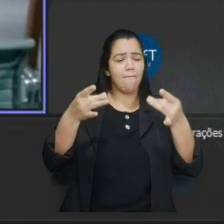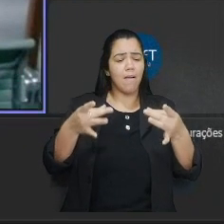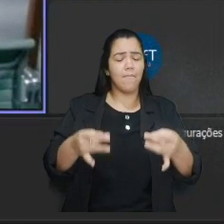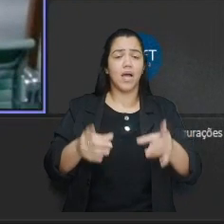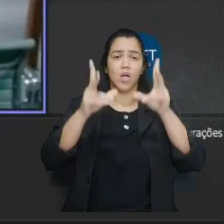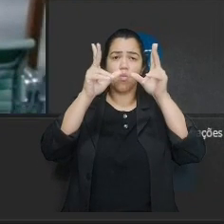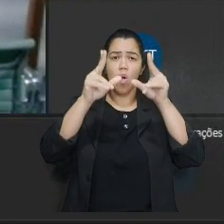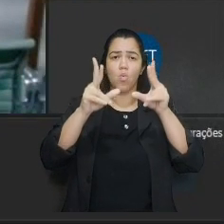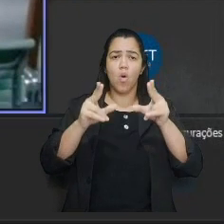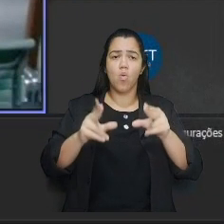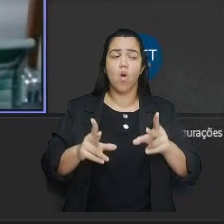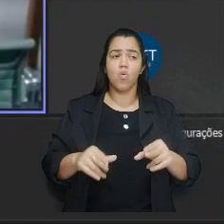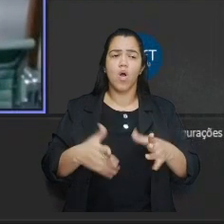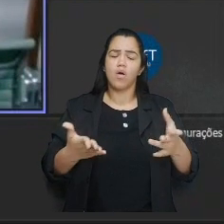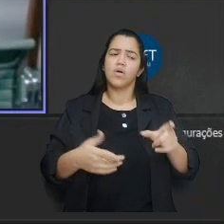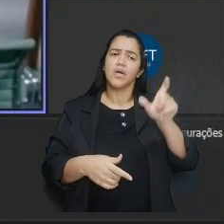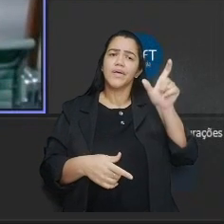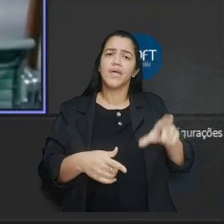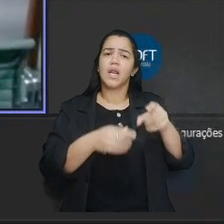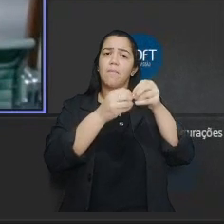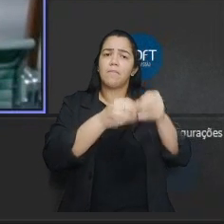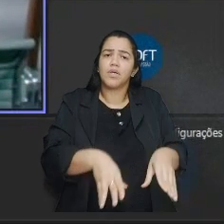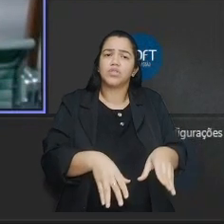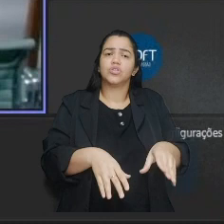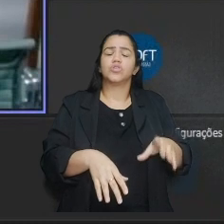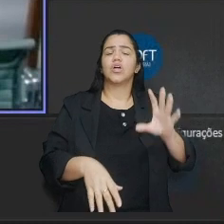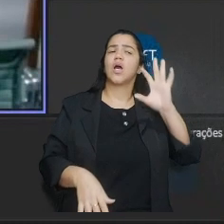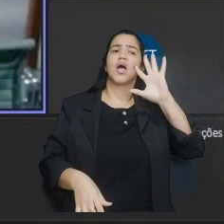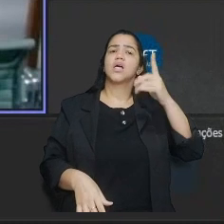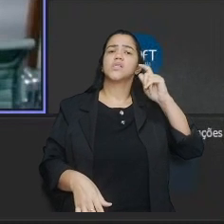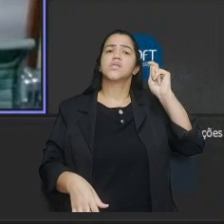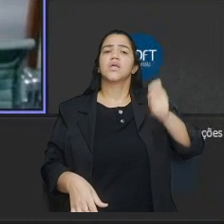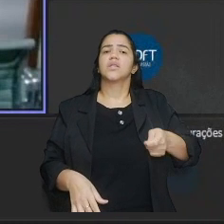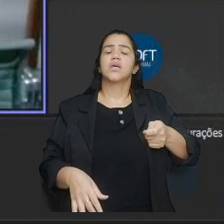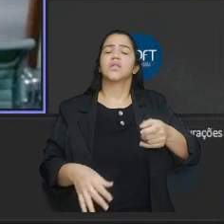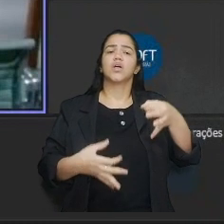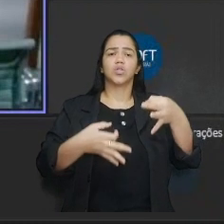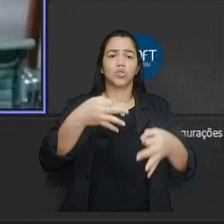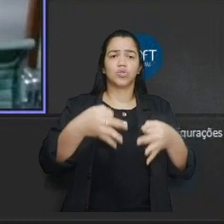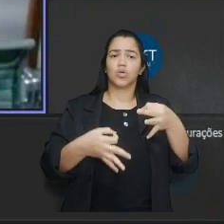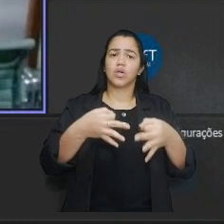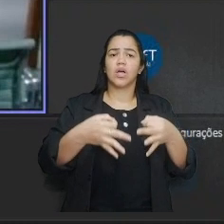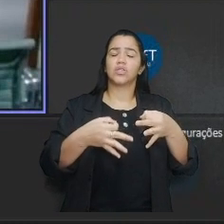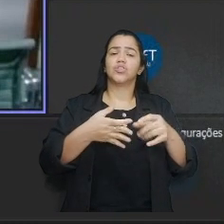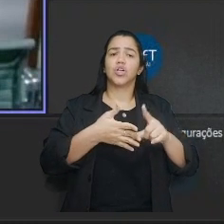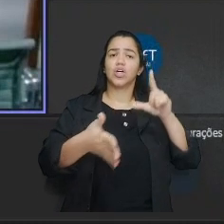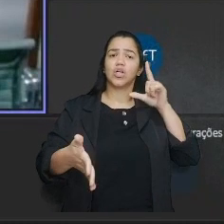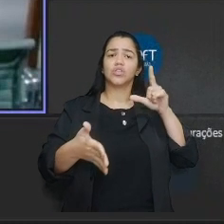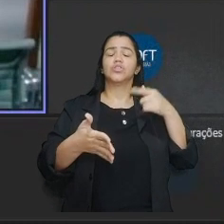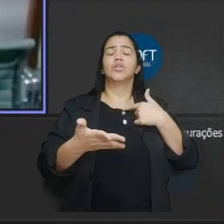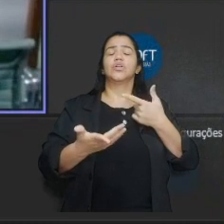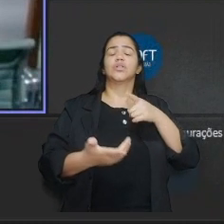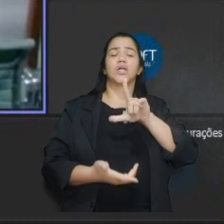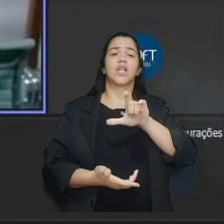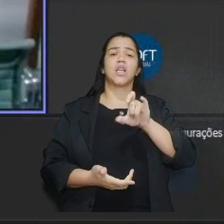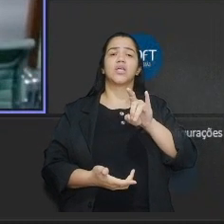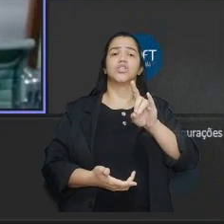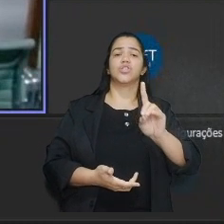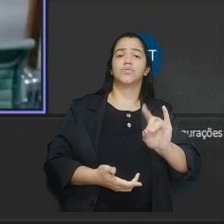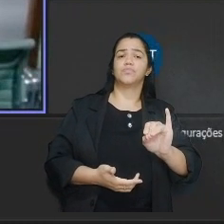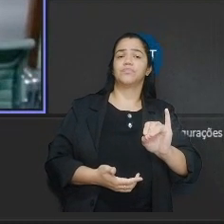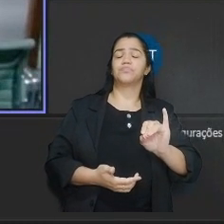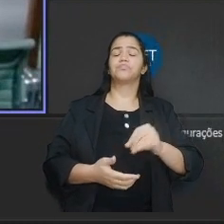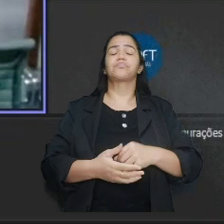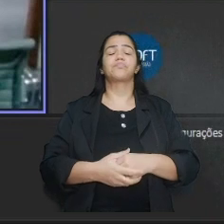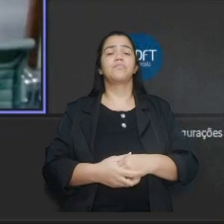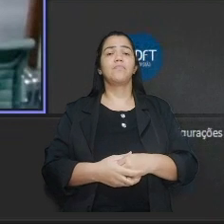tudo igual, e aí o apelante foi prejudicado com a sentença que foi julgada com a